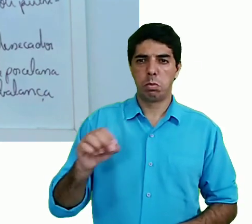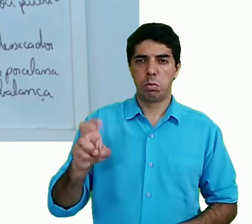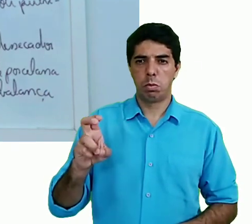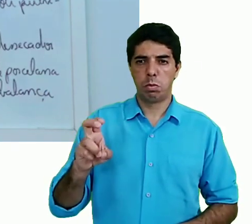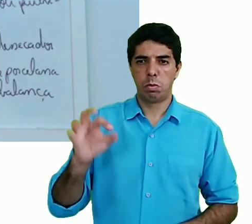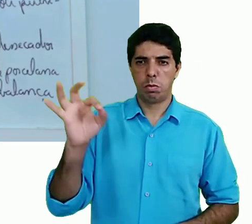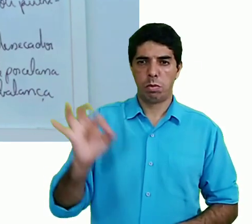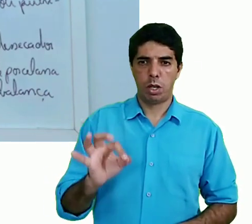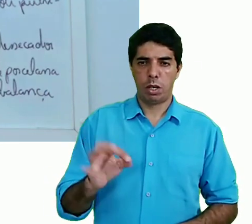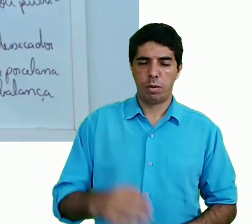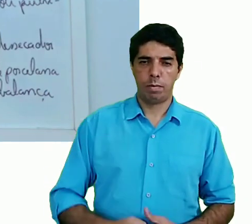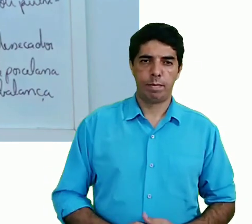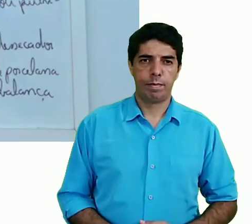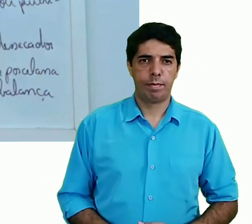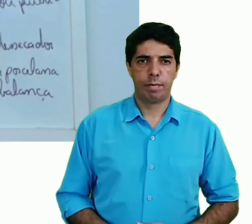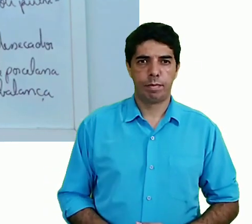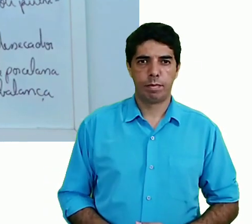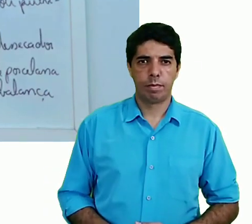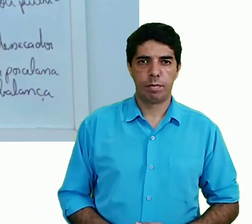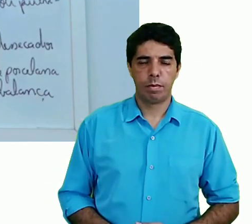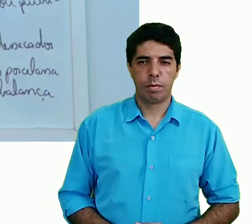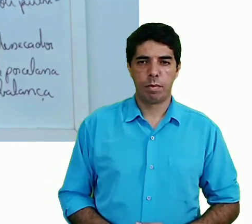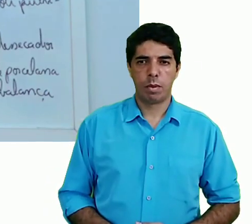graus. Iremos deixar